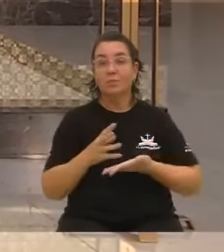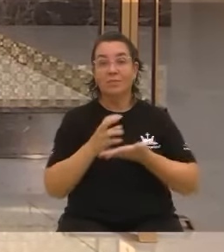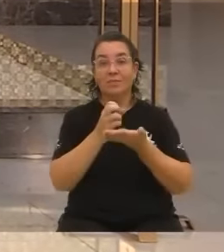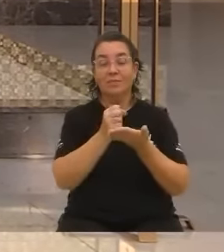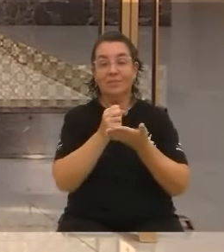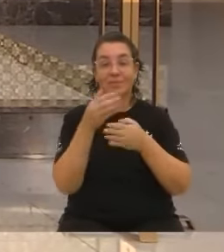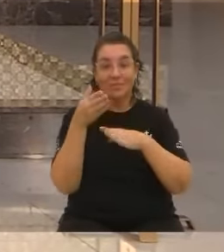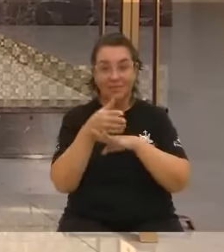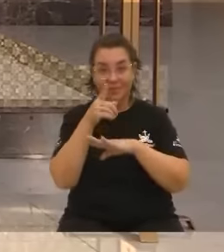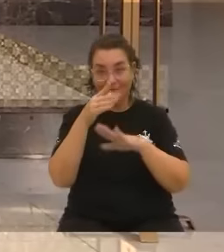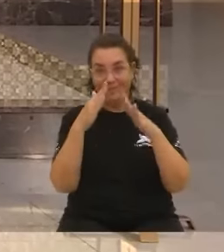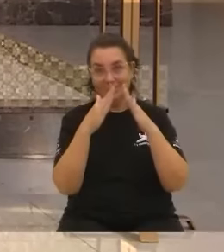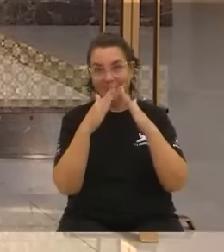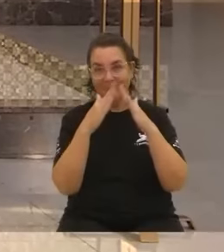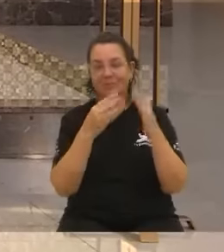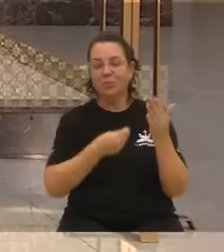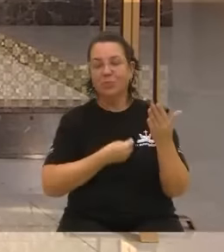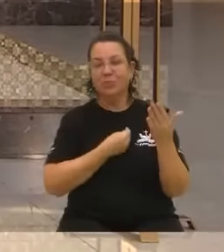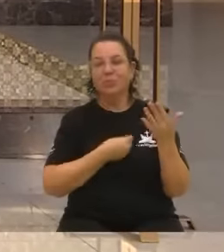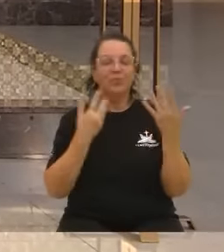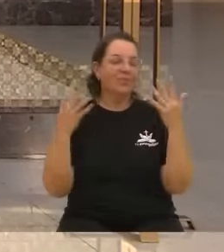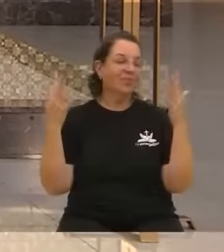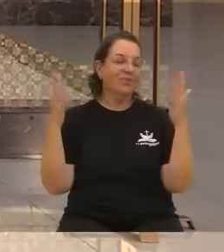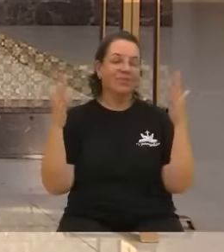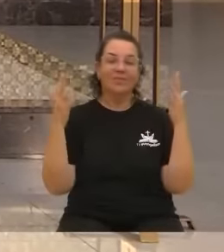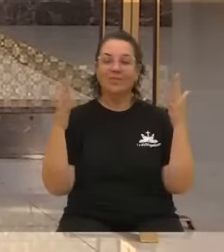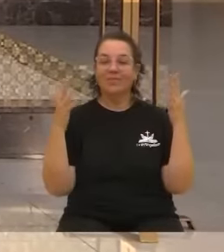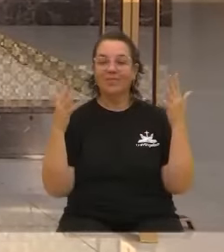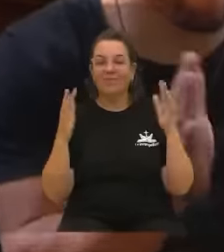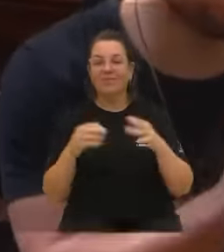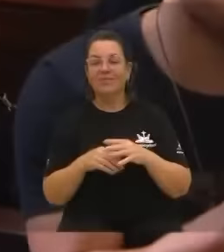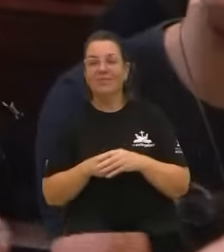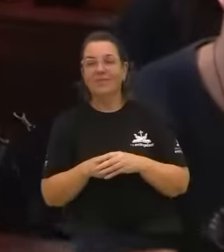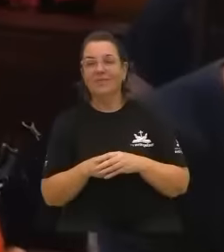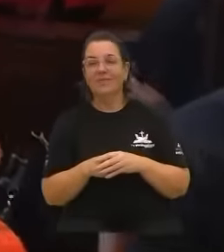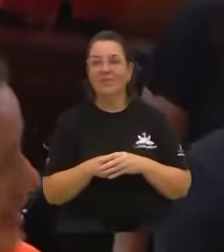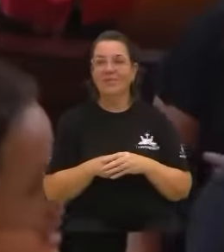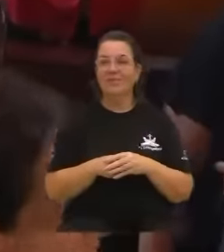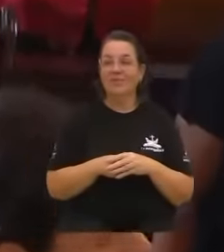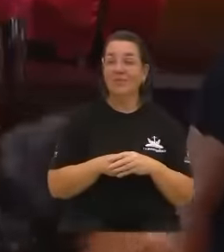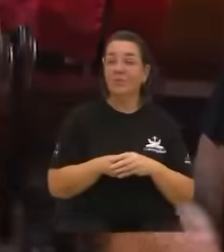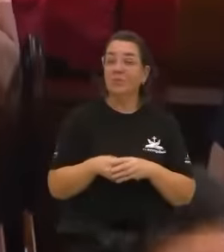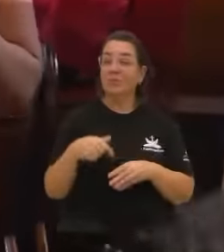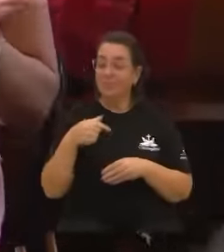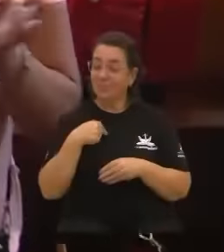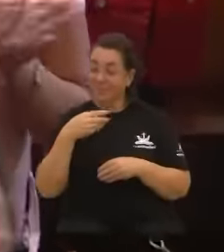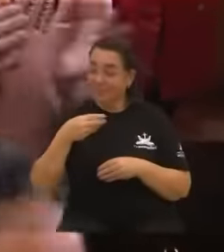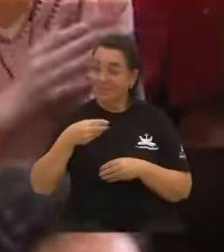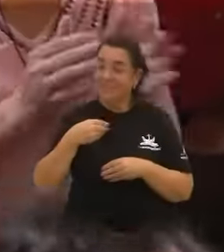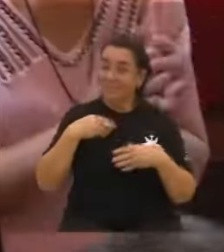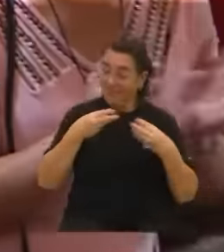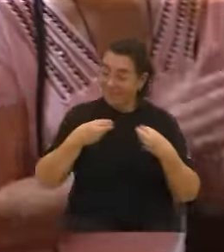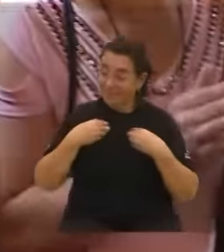salvação entrou na sua vida. Uma salva de palmas para nosso Deus. Onde os